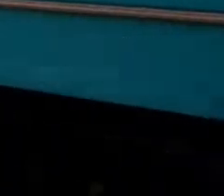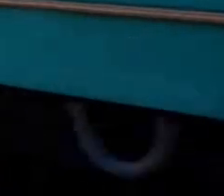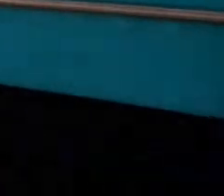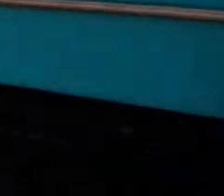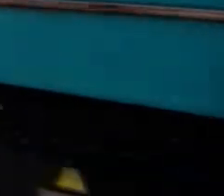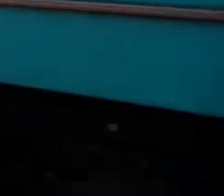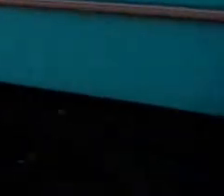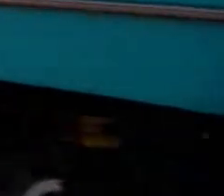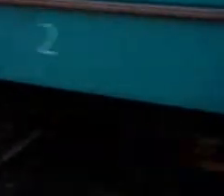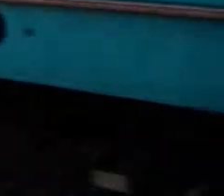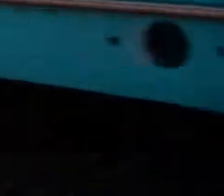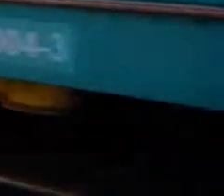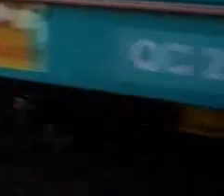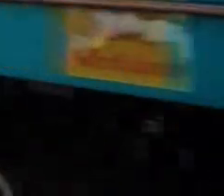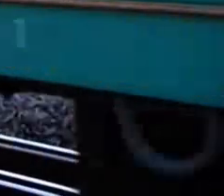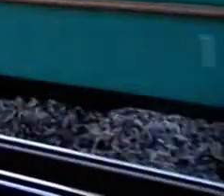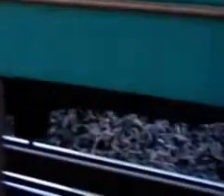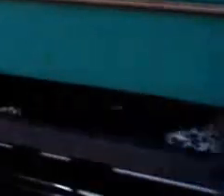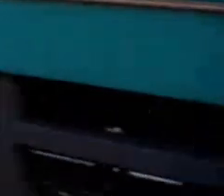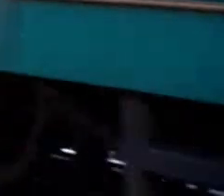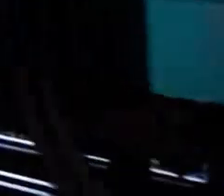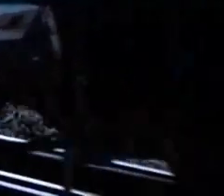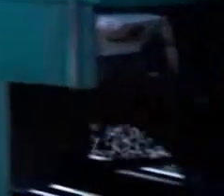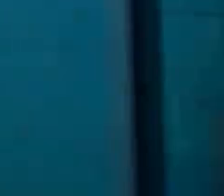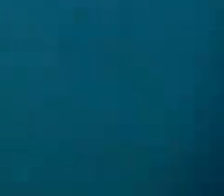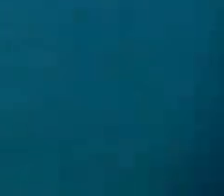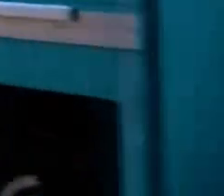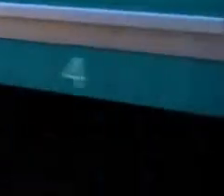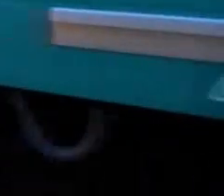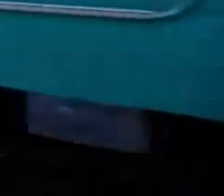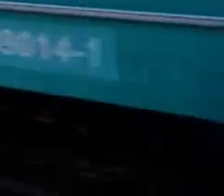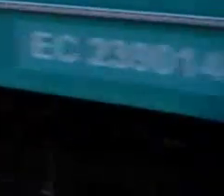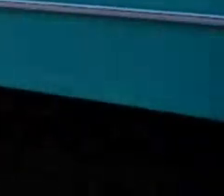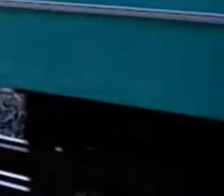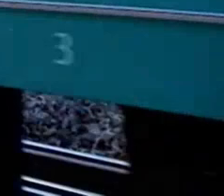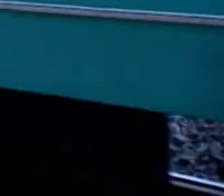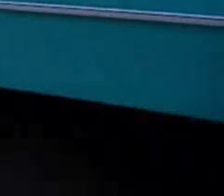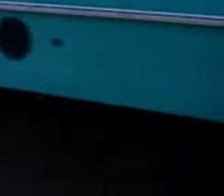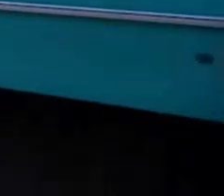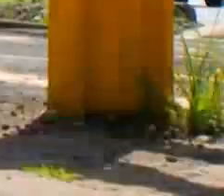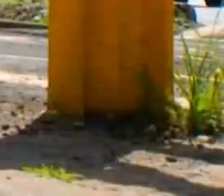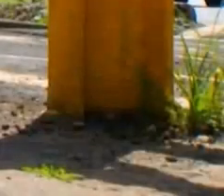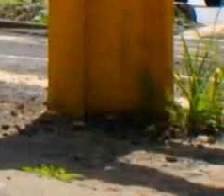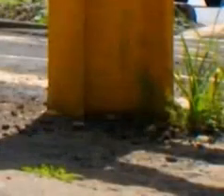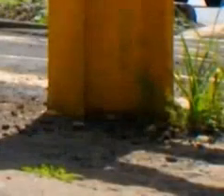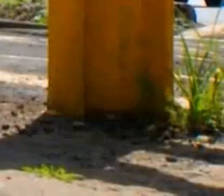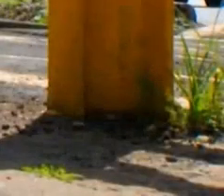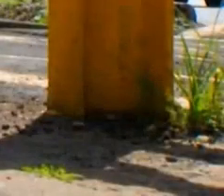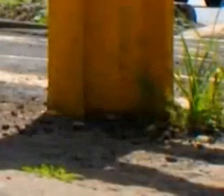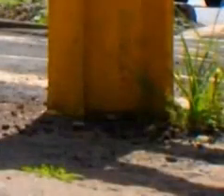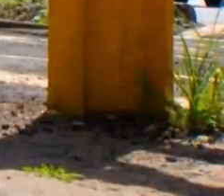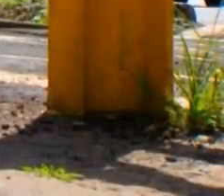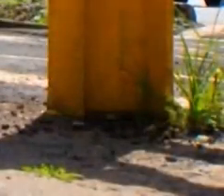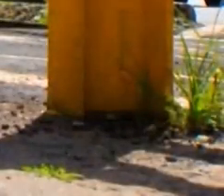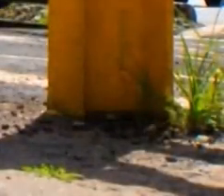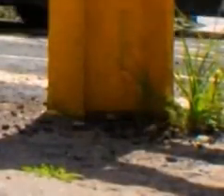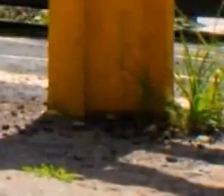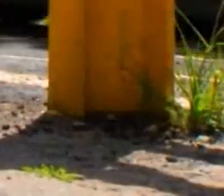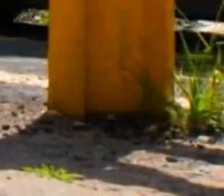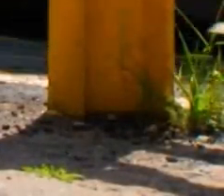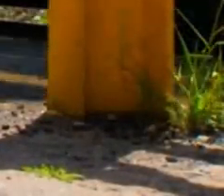25,7 bilhões deais relativos às estradas de ferro Carajás e Vitória Minas e a mrss